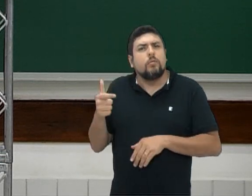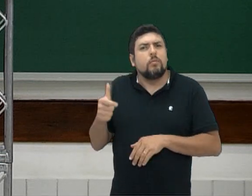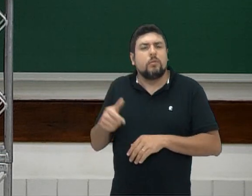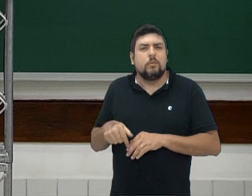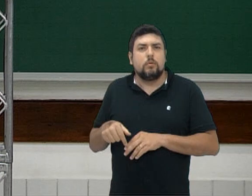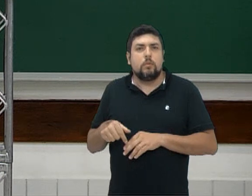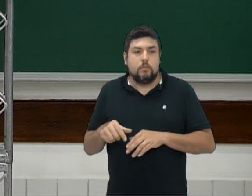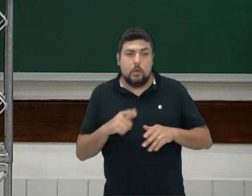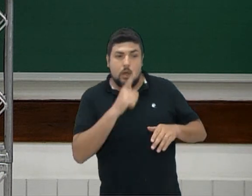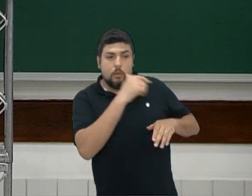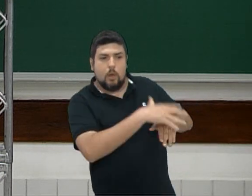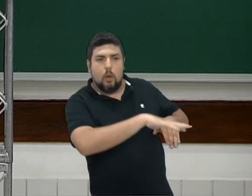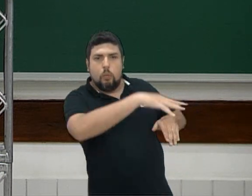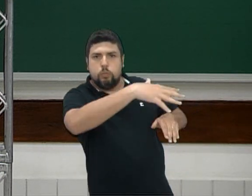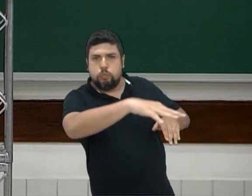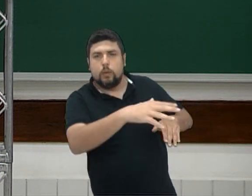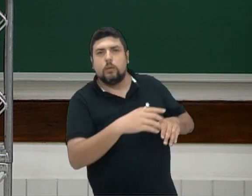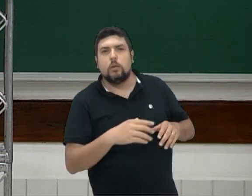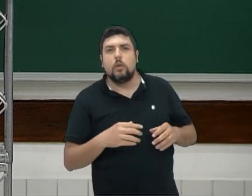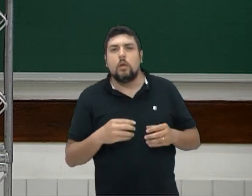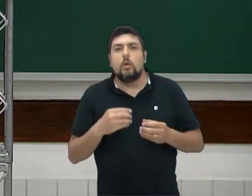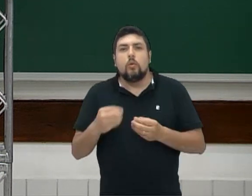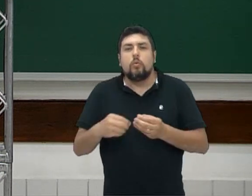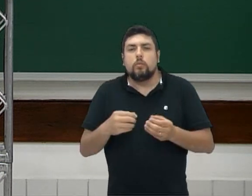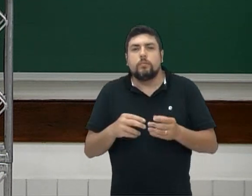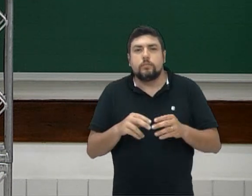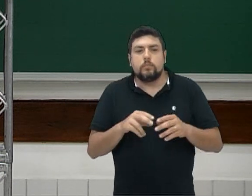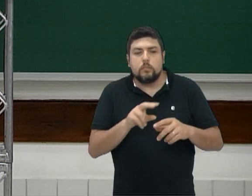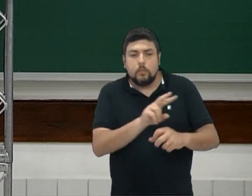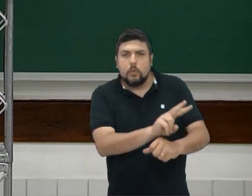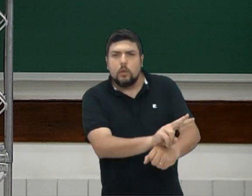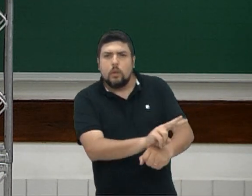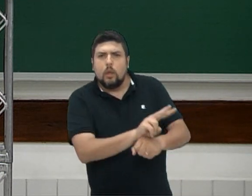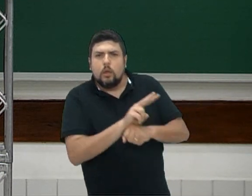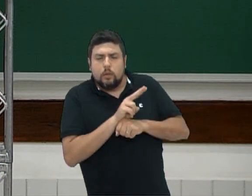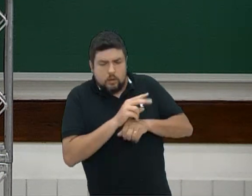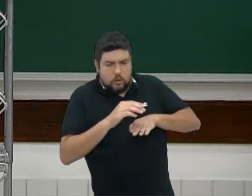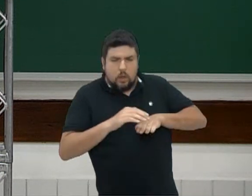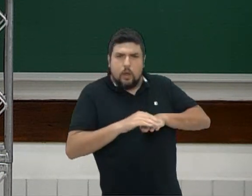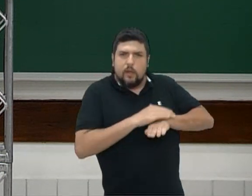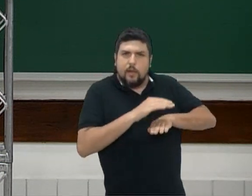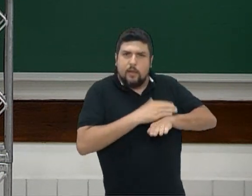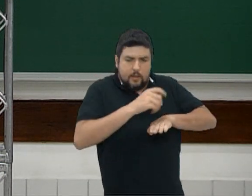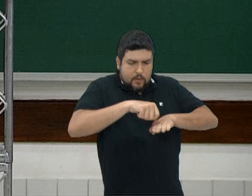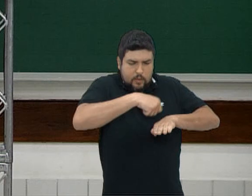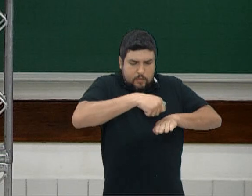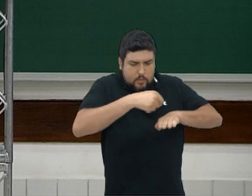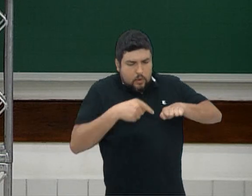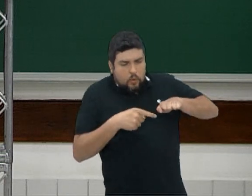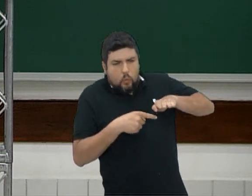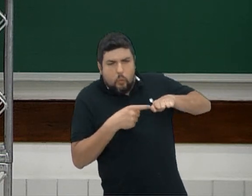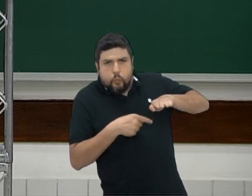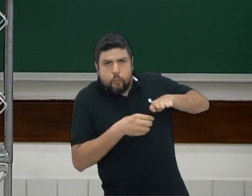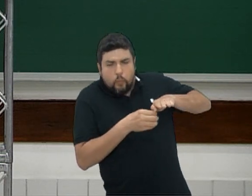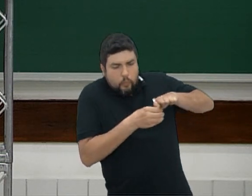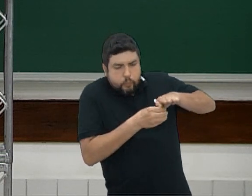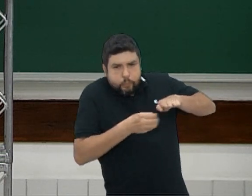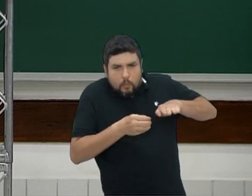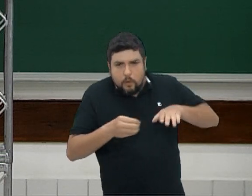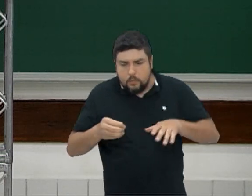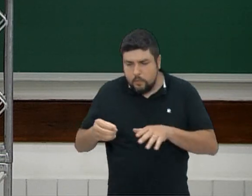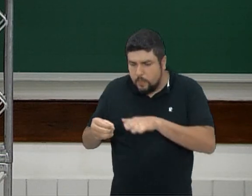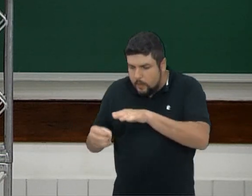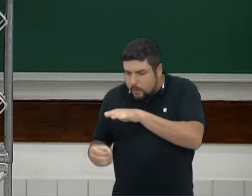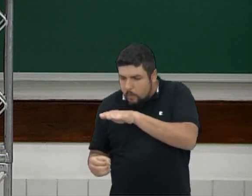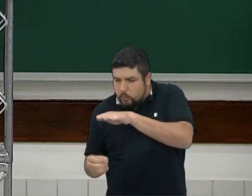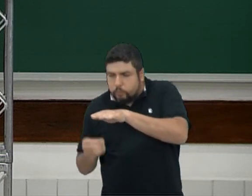colocando rodinhas de patins, né, em pranchas menores, para que eles pudessem continuar surfando, né, só que surfando